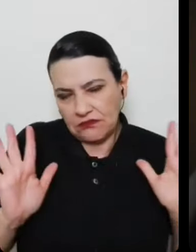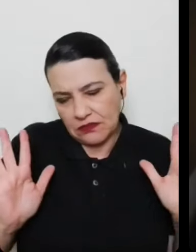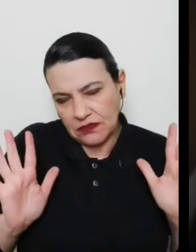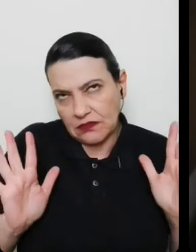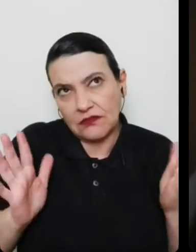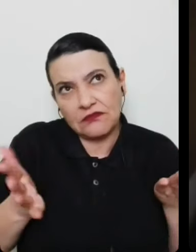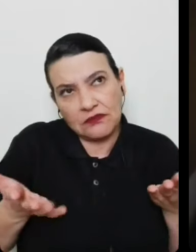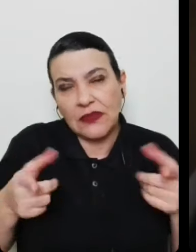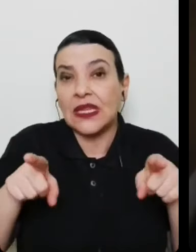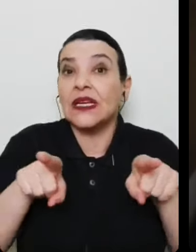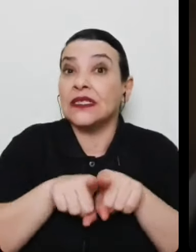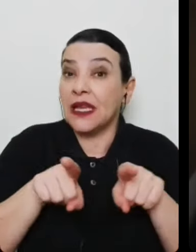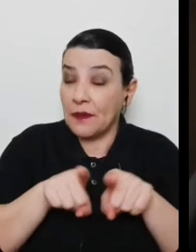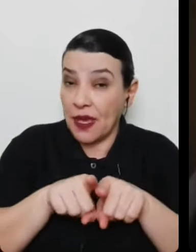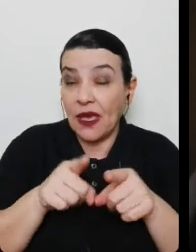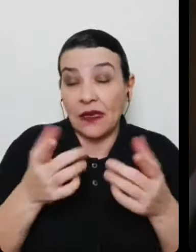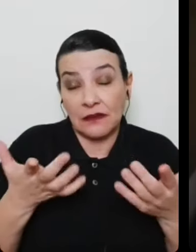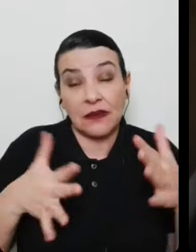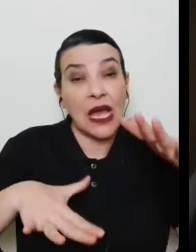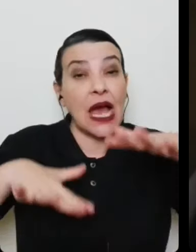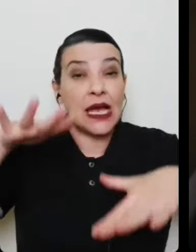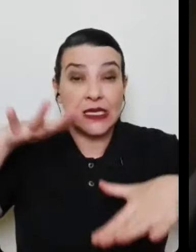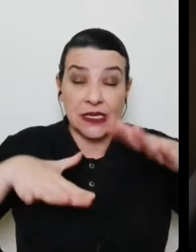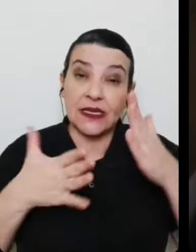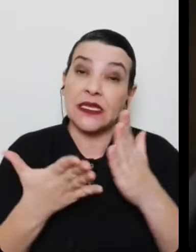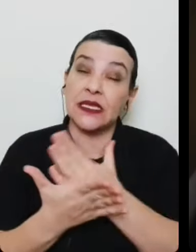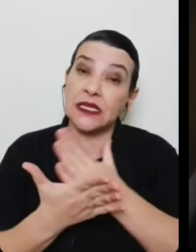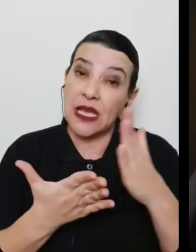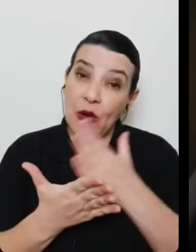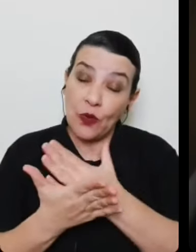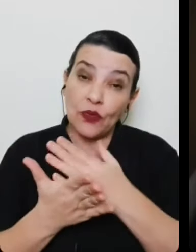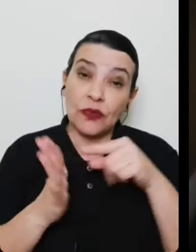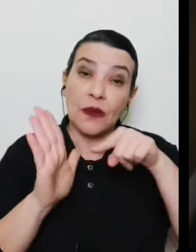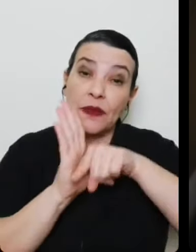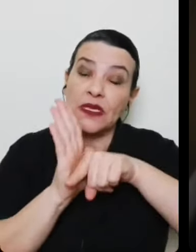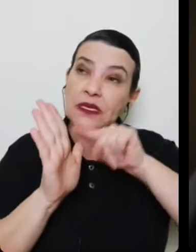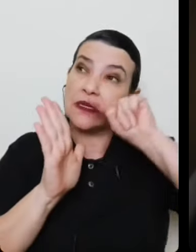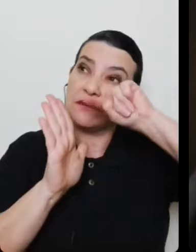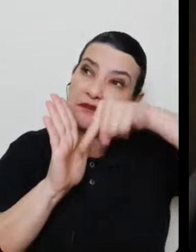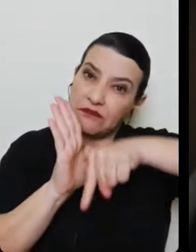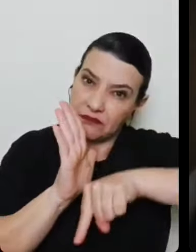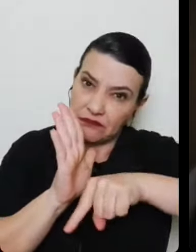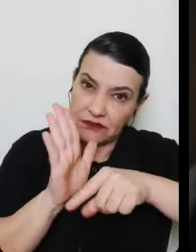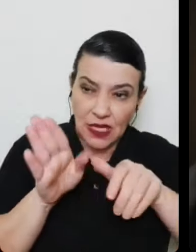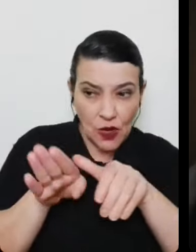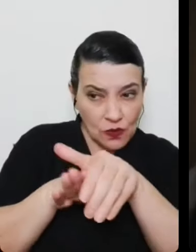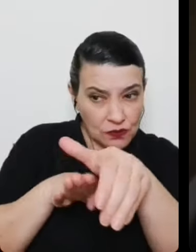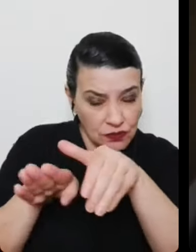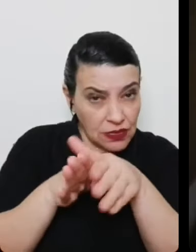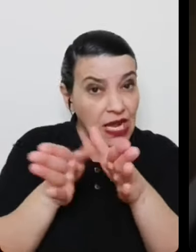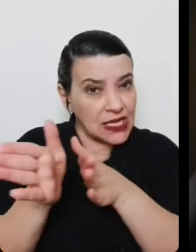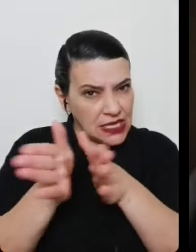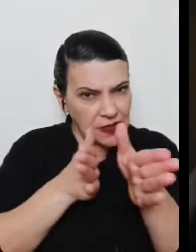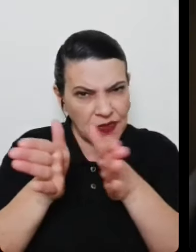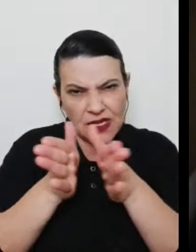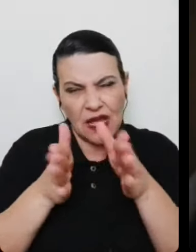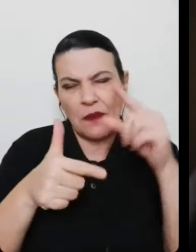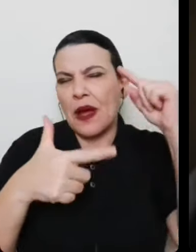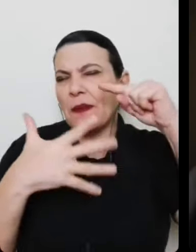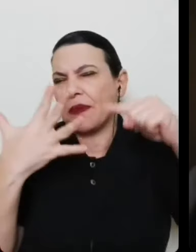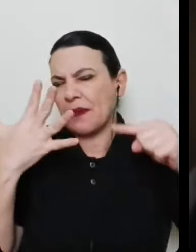até um aprofundamento maior fazer uma consultoria em acessibilidade de um modo geral,